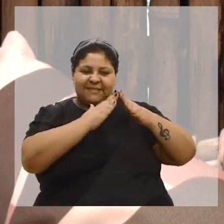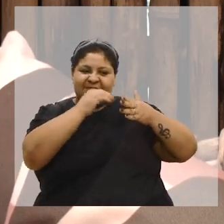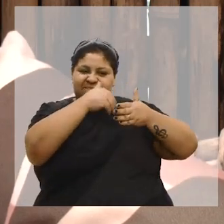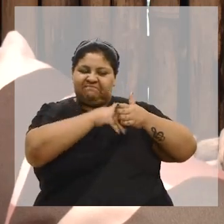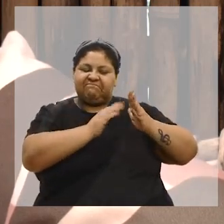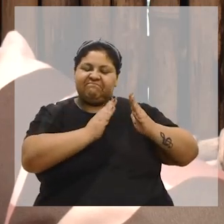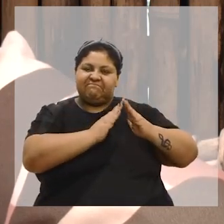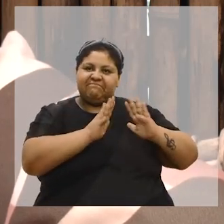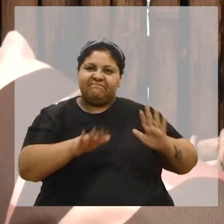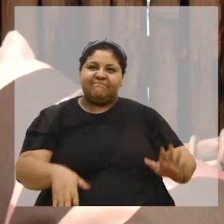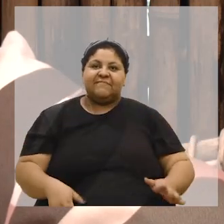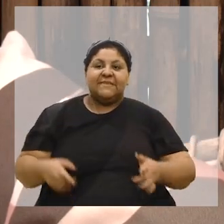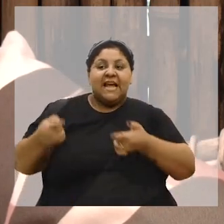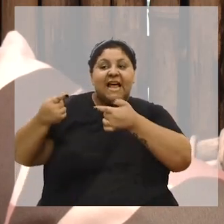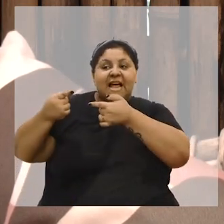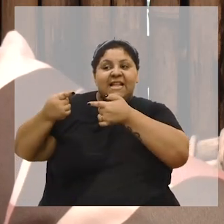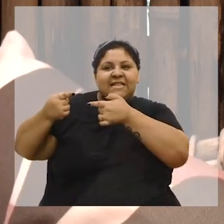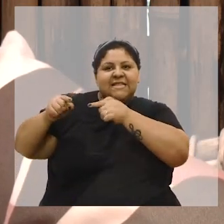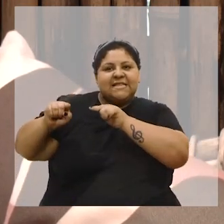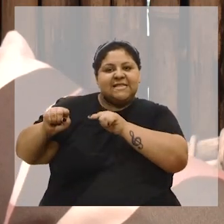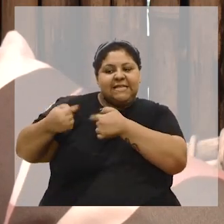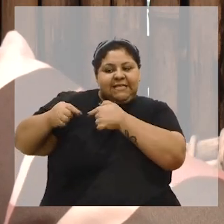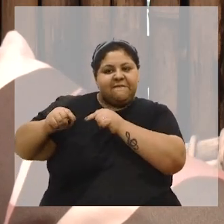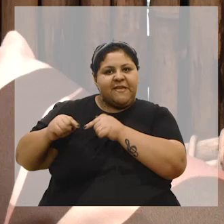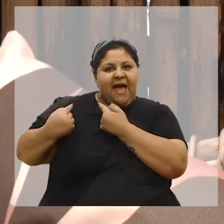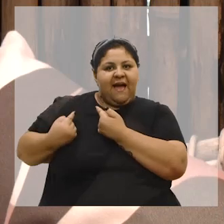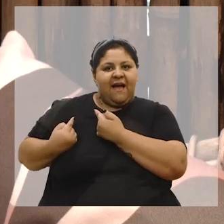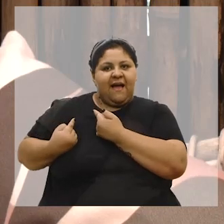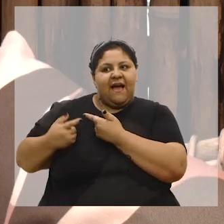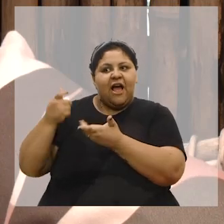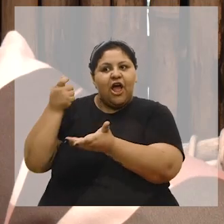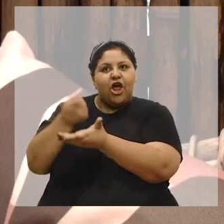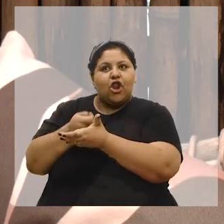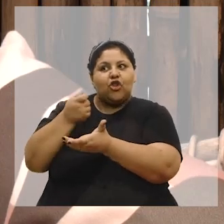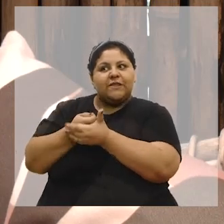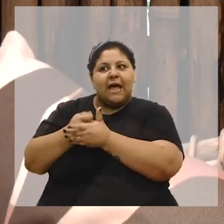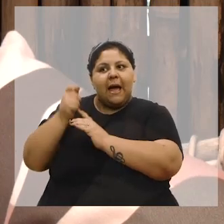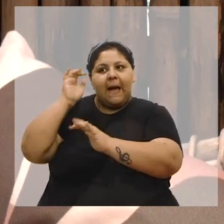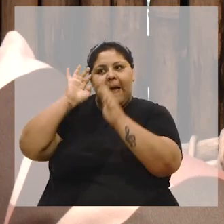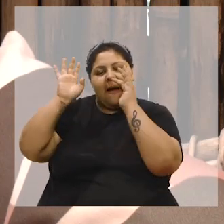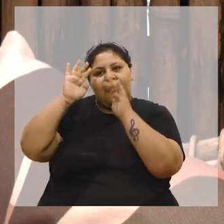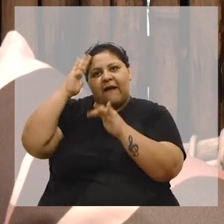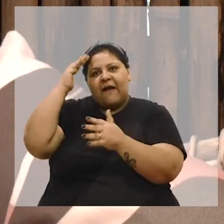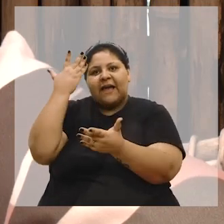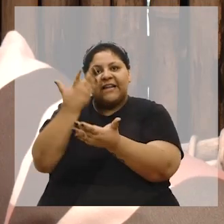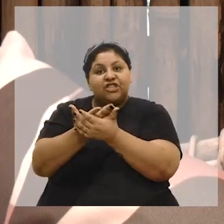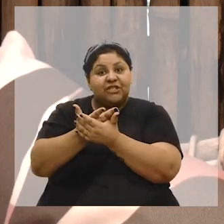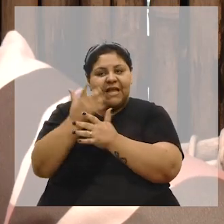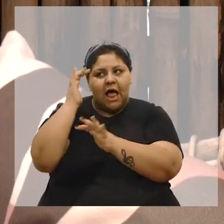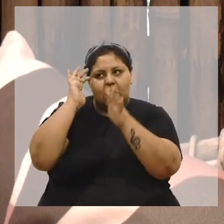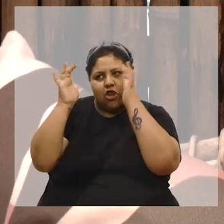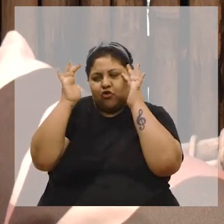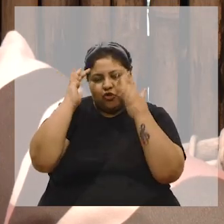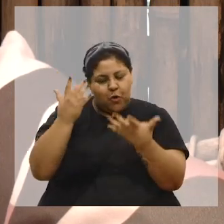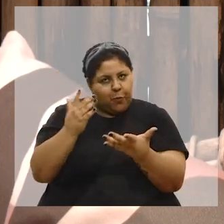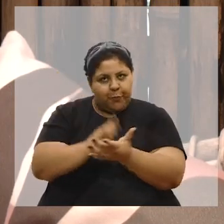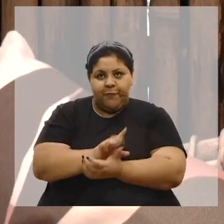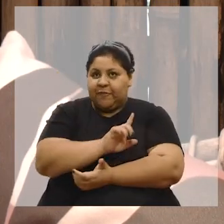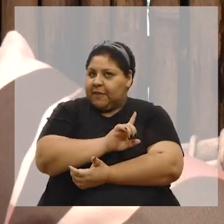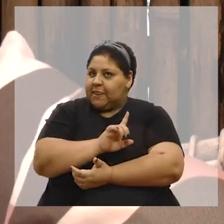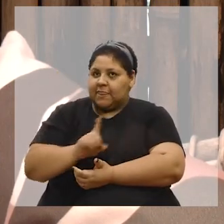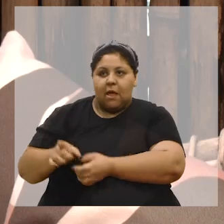no seu cantinho, quietinho, a se desafiar, a lutar pelos seus sonhos, a acreditar nos seus